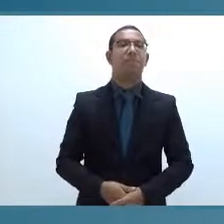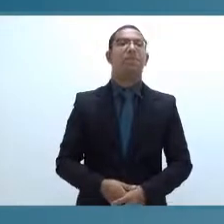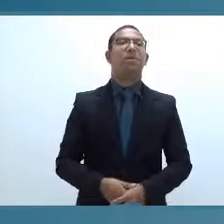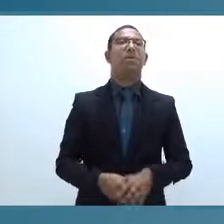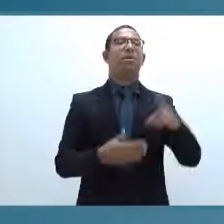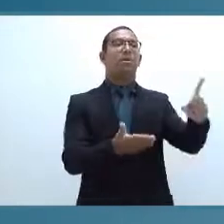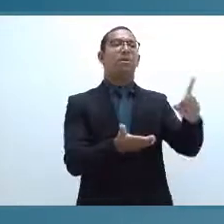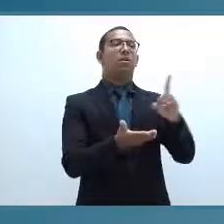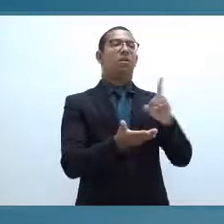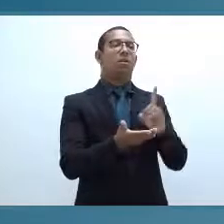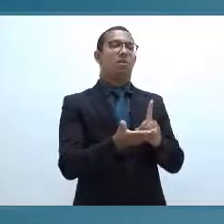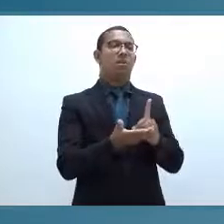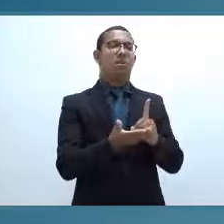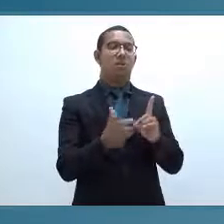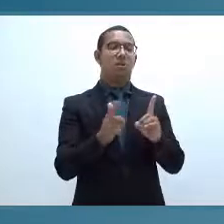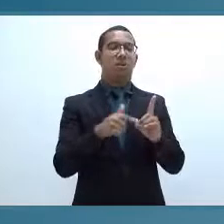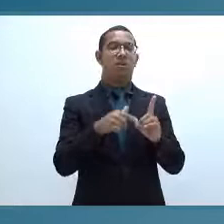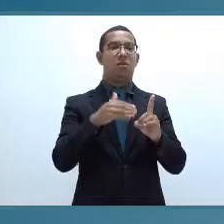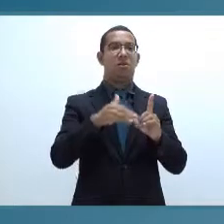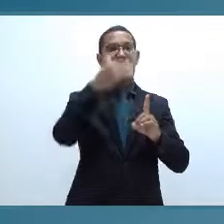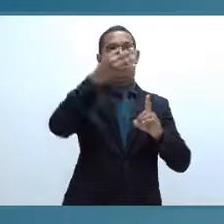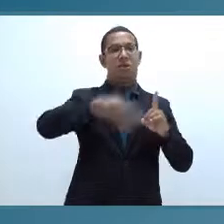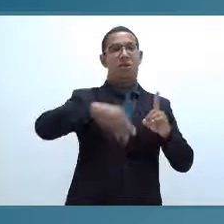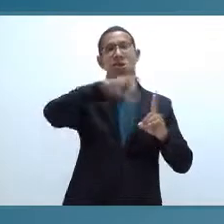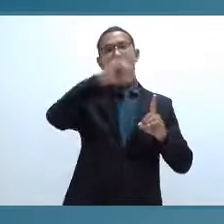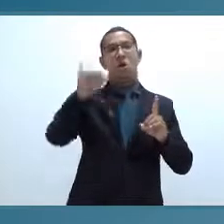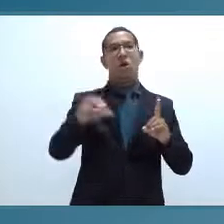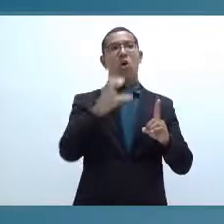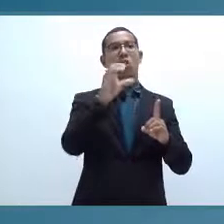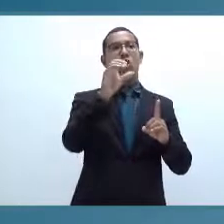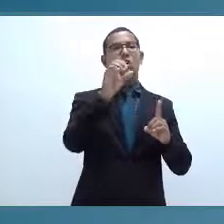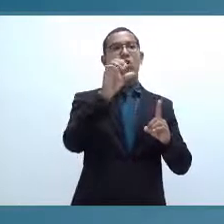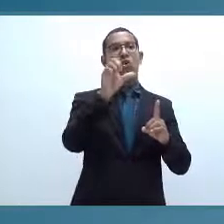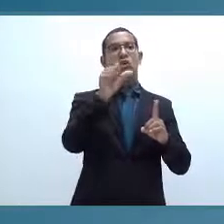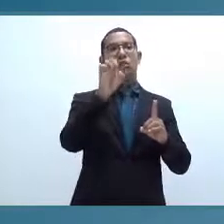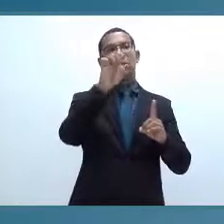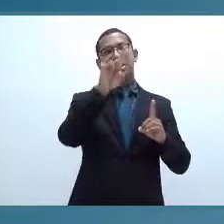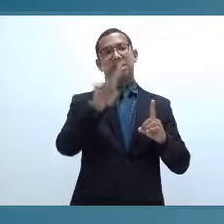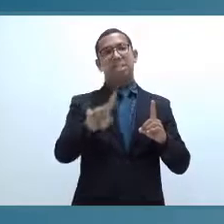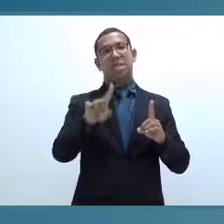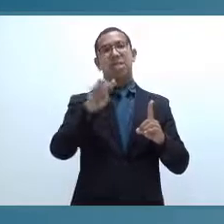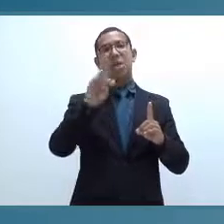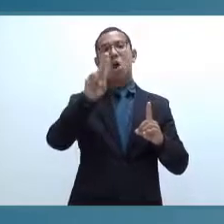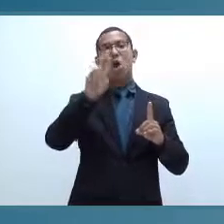Desembargador José Roberto. Senhor presidente, meus estimados